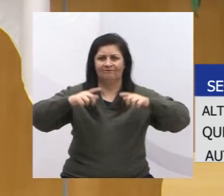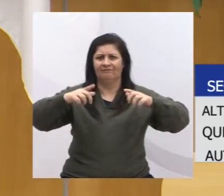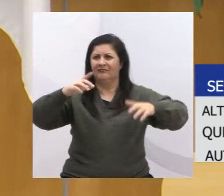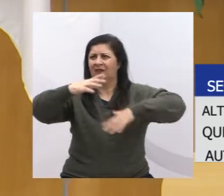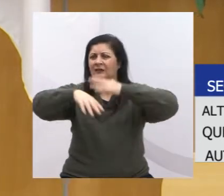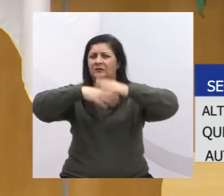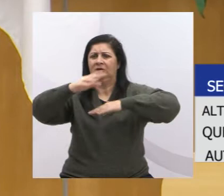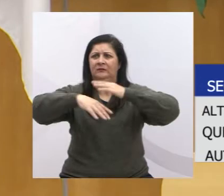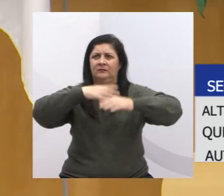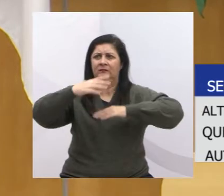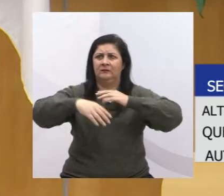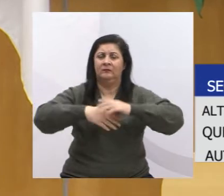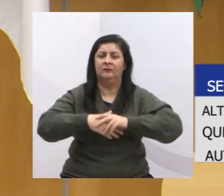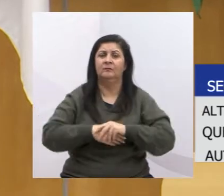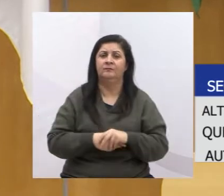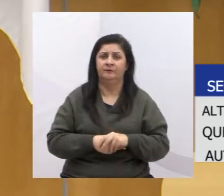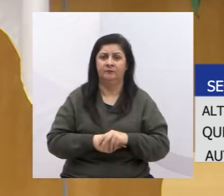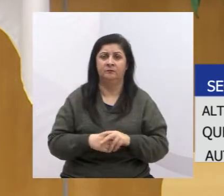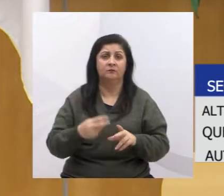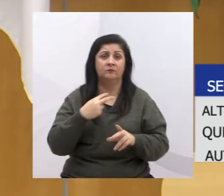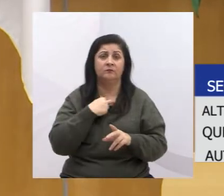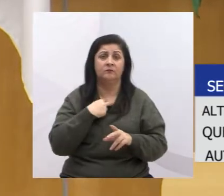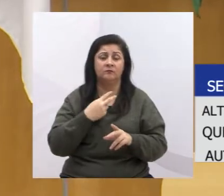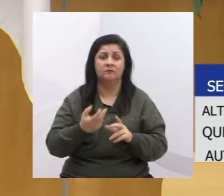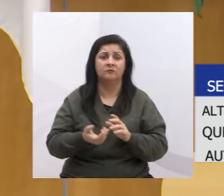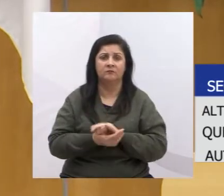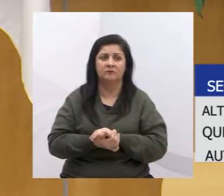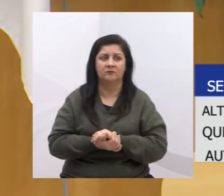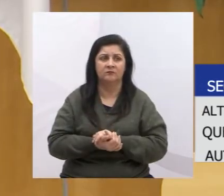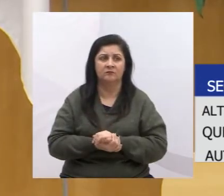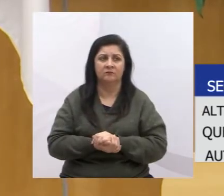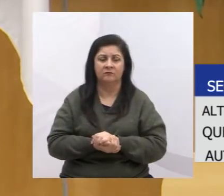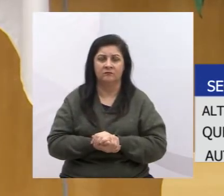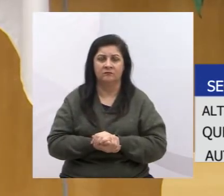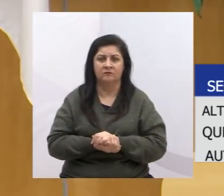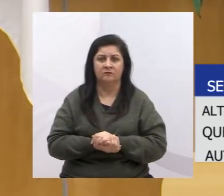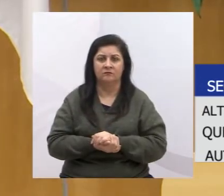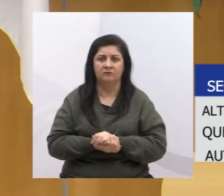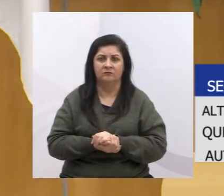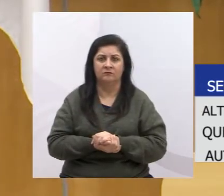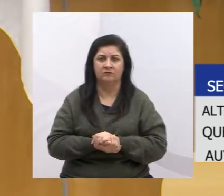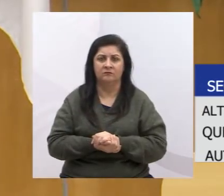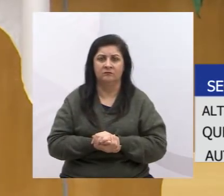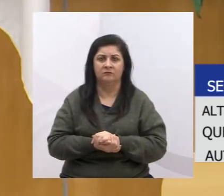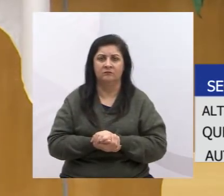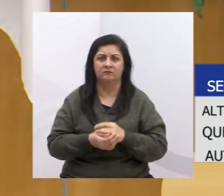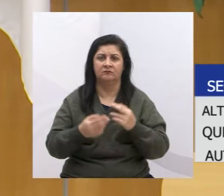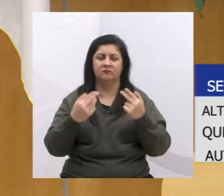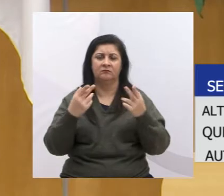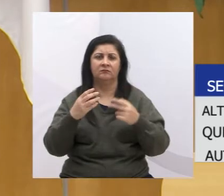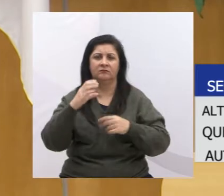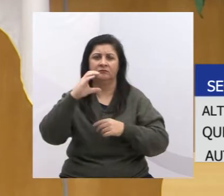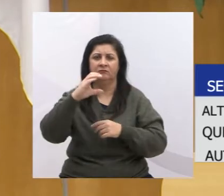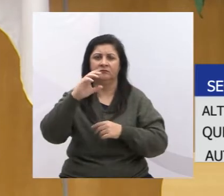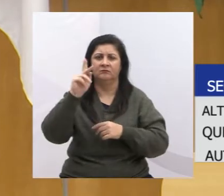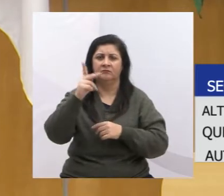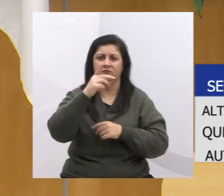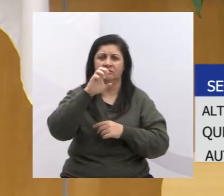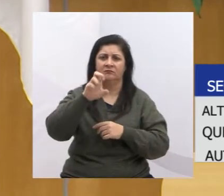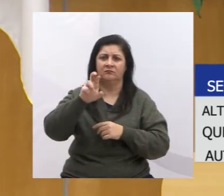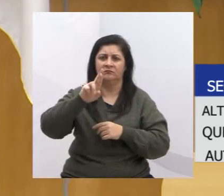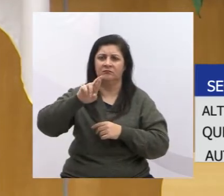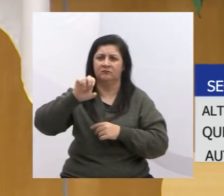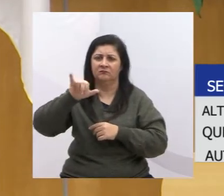desordenado. A gente não pode trazer, como aconteceu, Sherry, Sani,